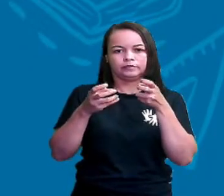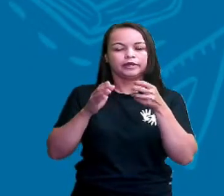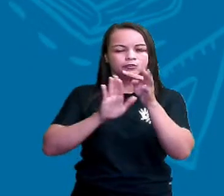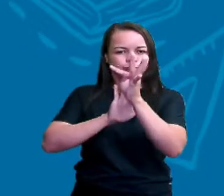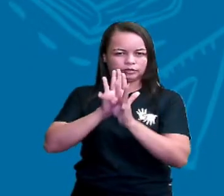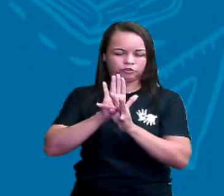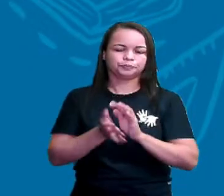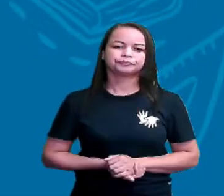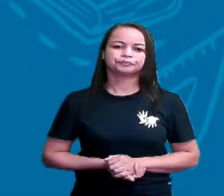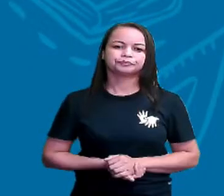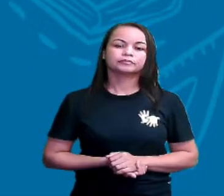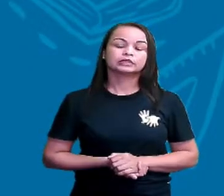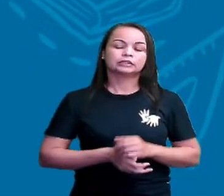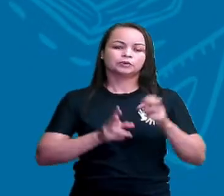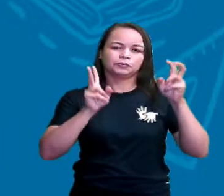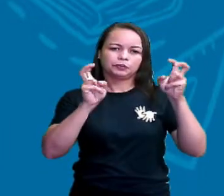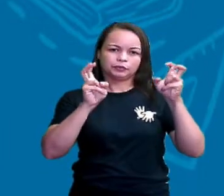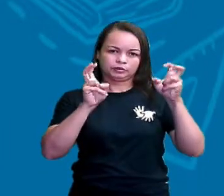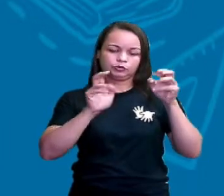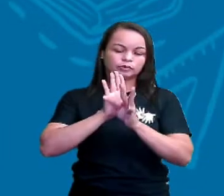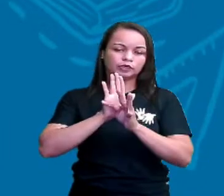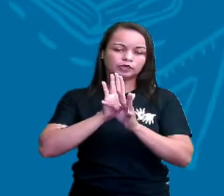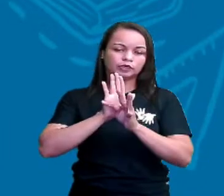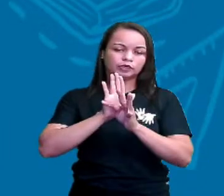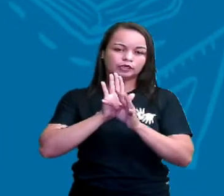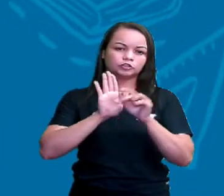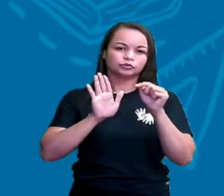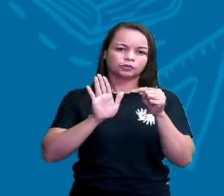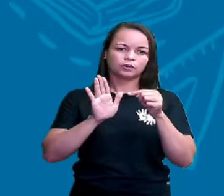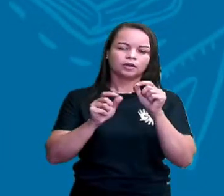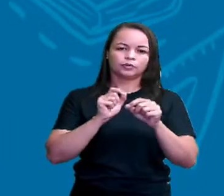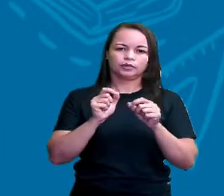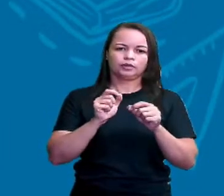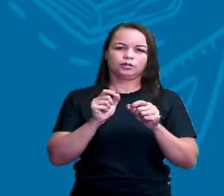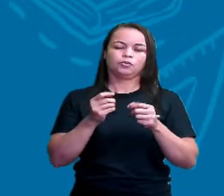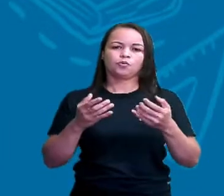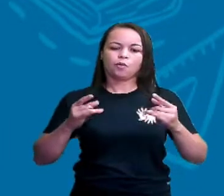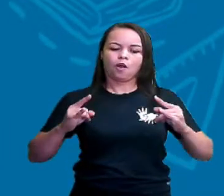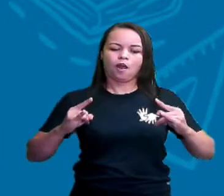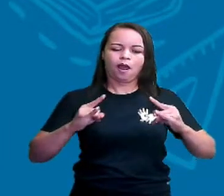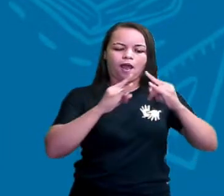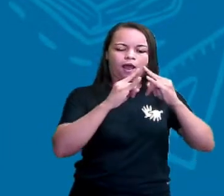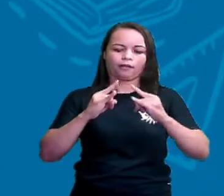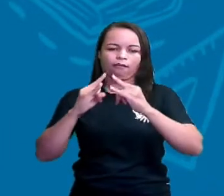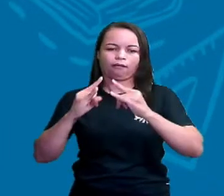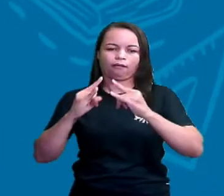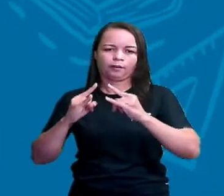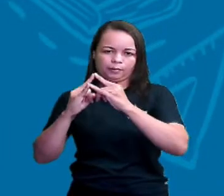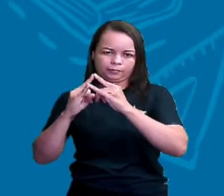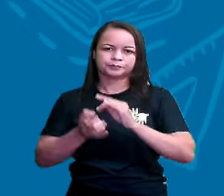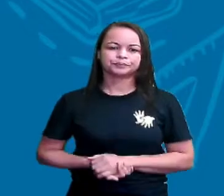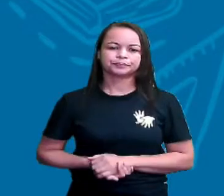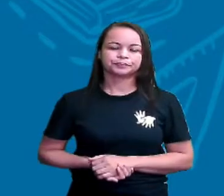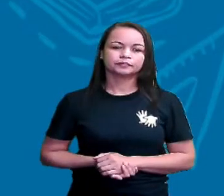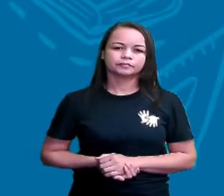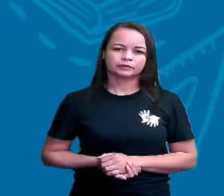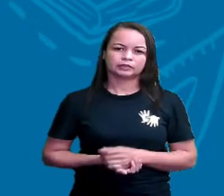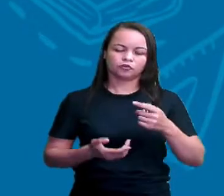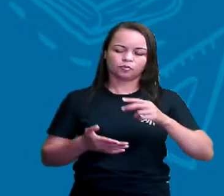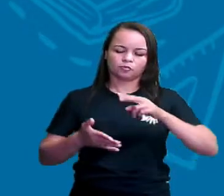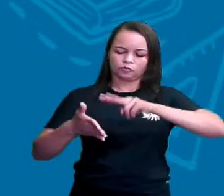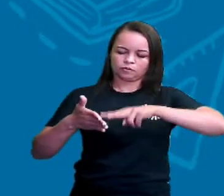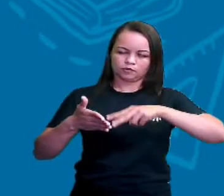título desse texto se chama O Acampamento. Vamos fazer a leitura agora com calma. Todo mundo me acompanhando